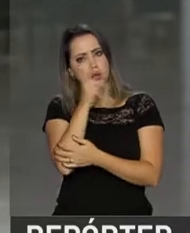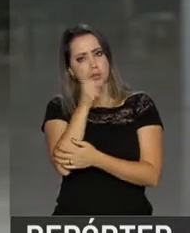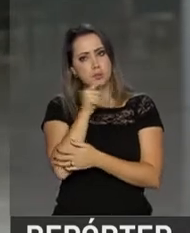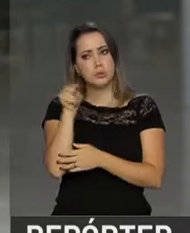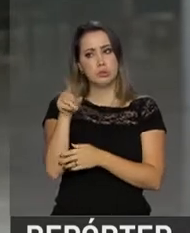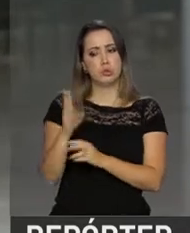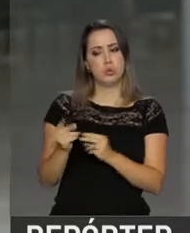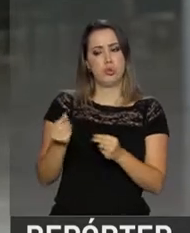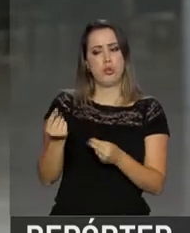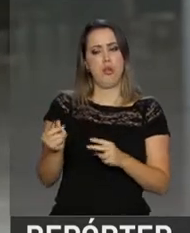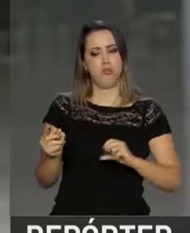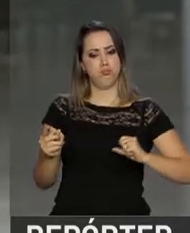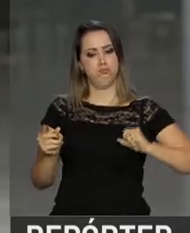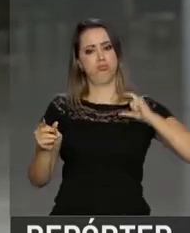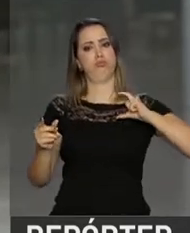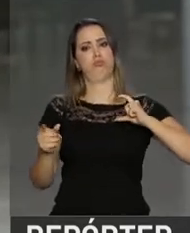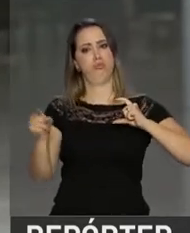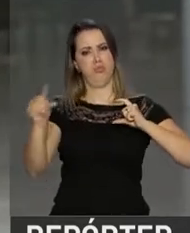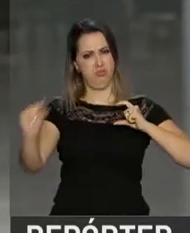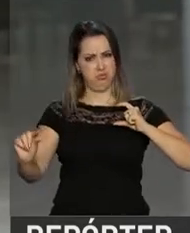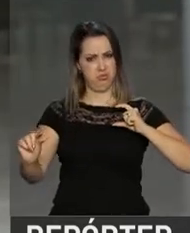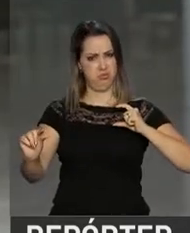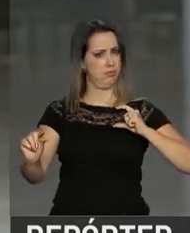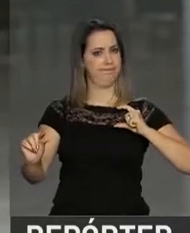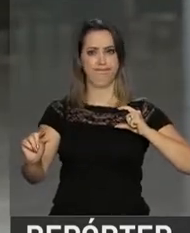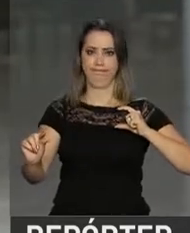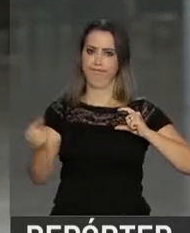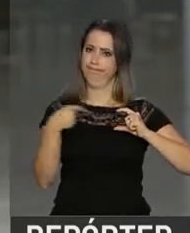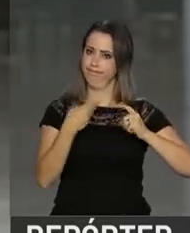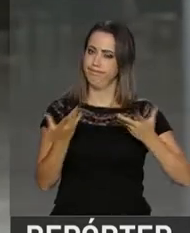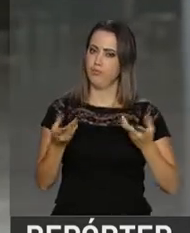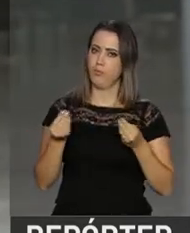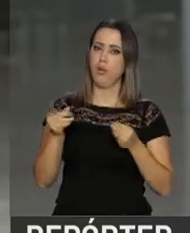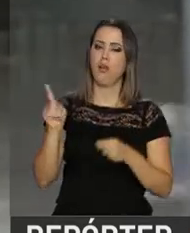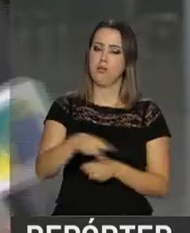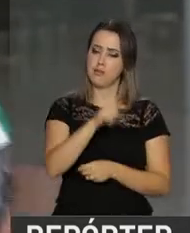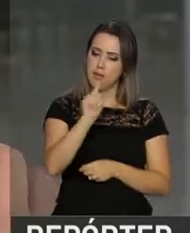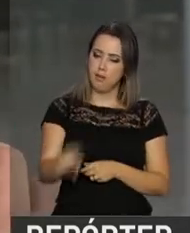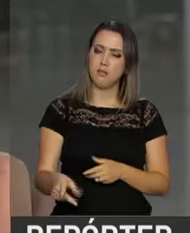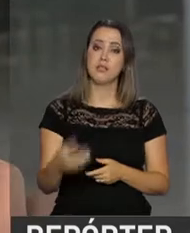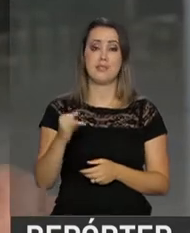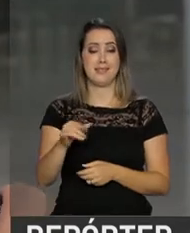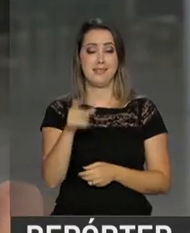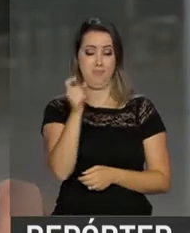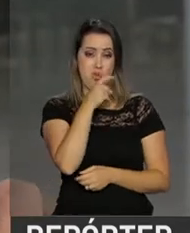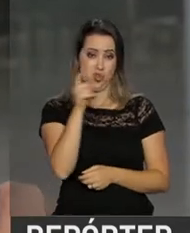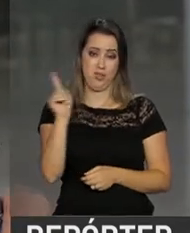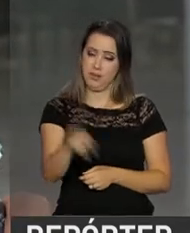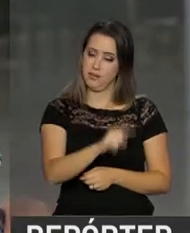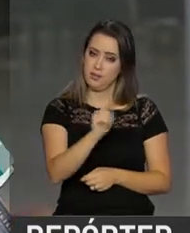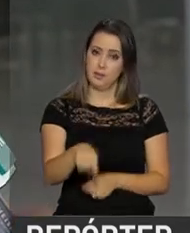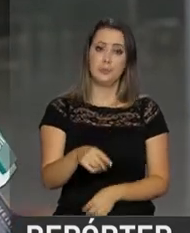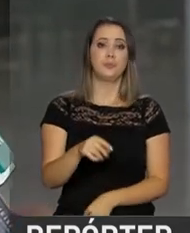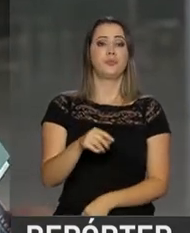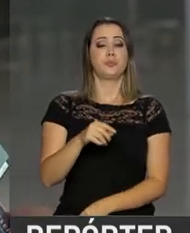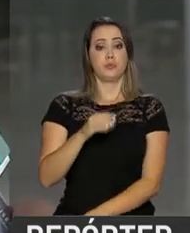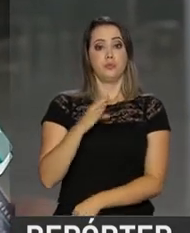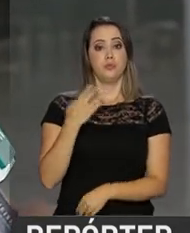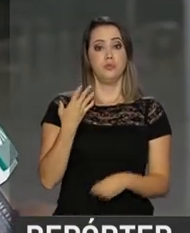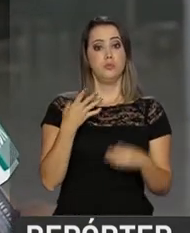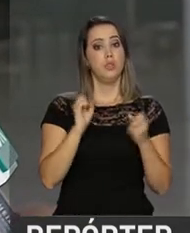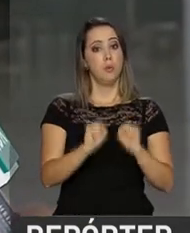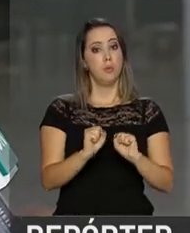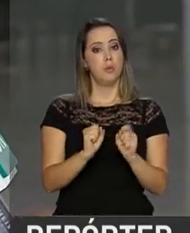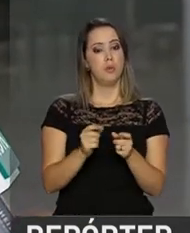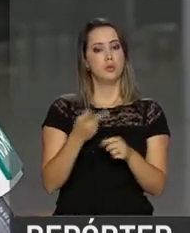renda dela é superior ao permitido pelo programa o benefício é cancelado agora o benefício sendo suspenso mesmo assim ela pode procurar